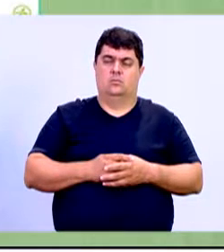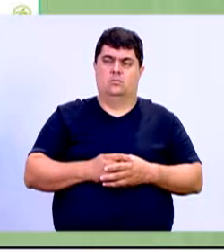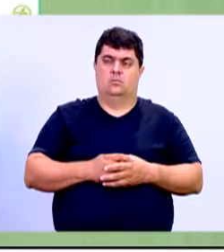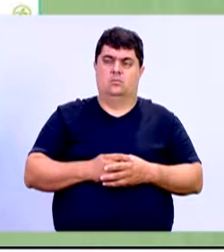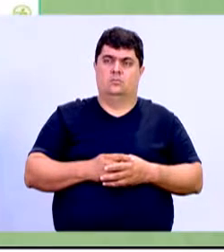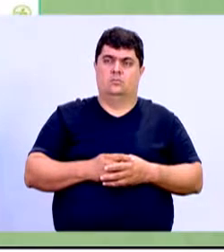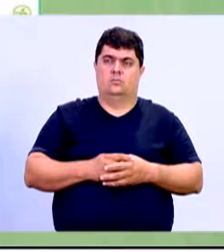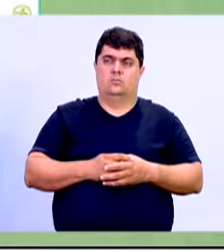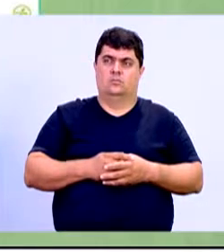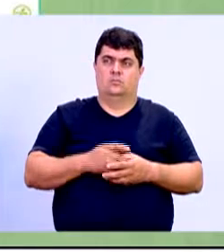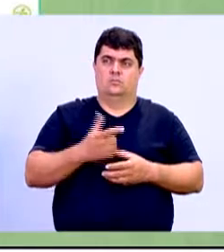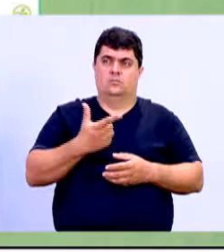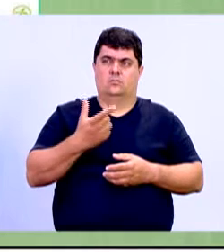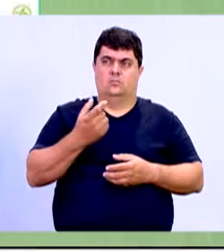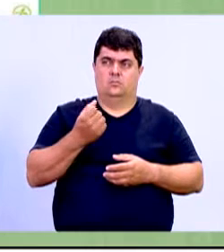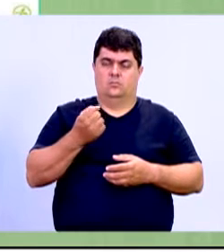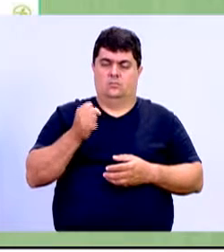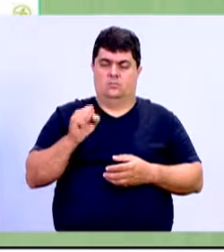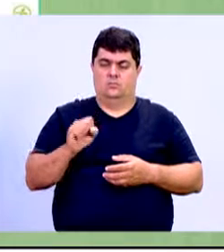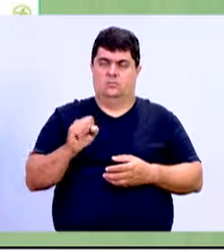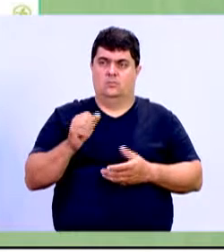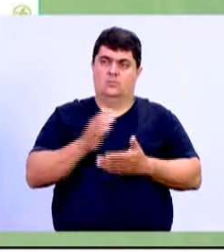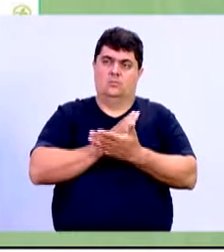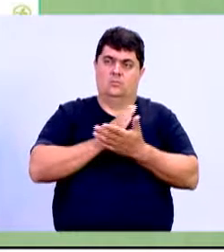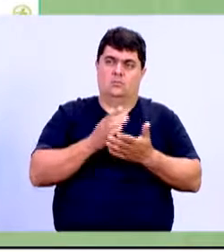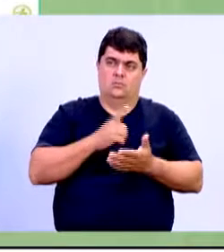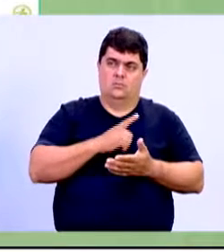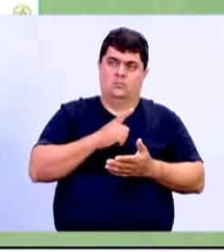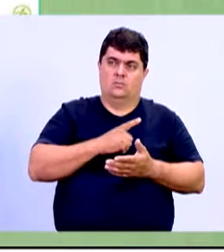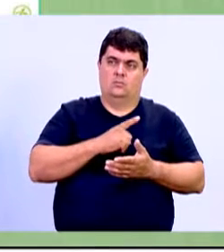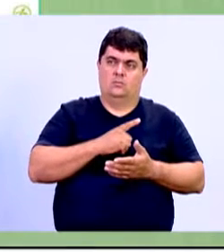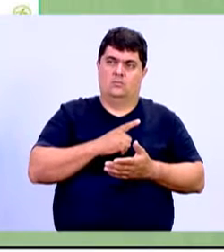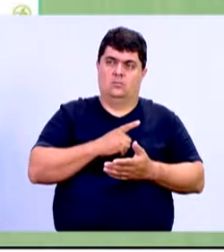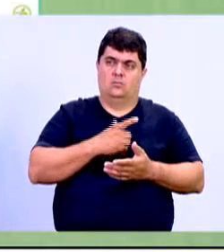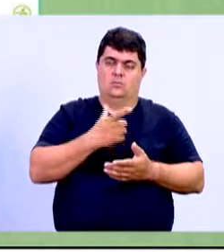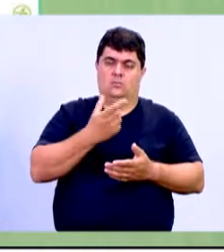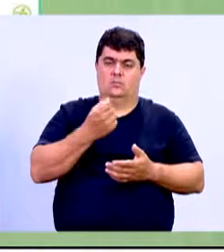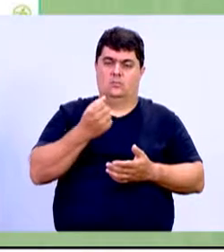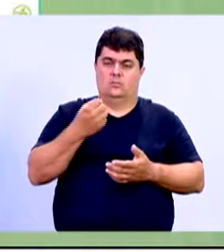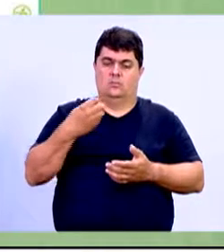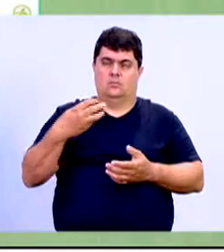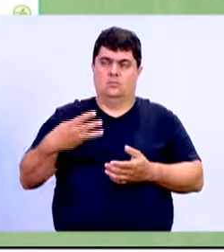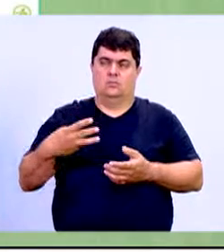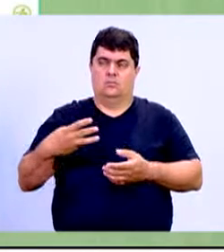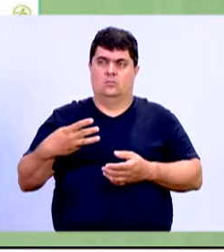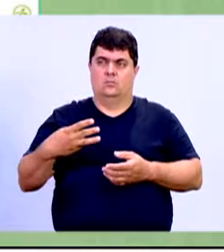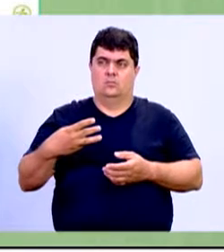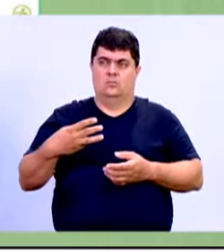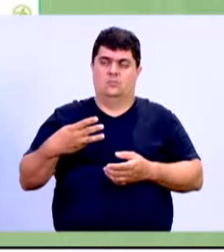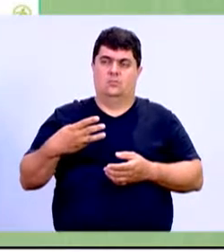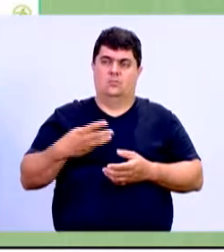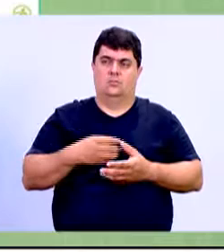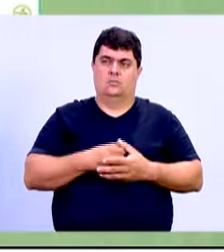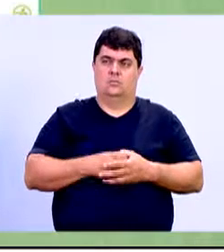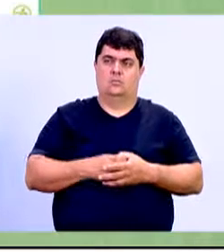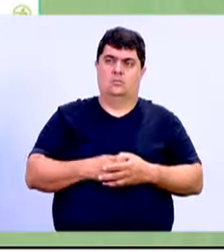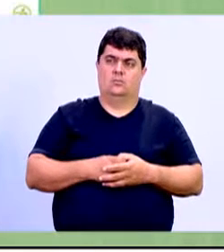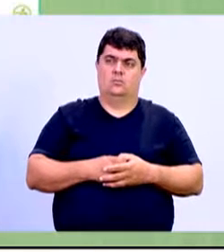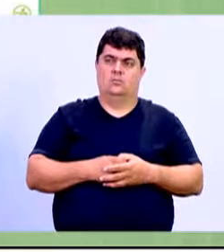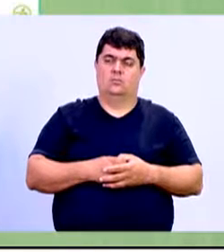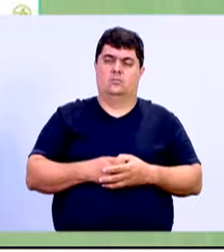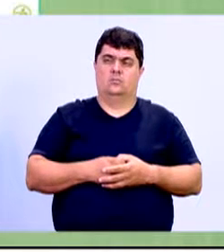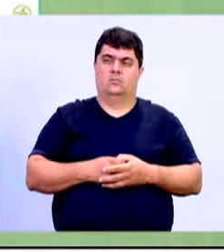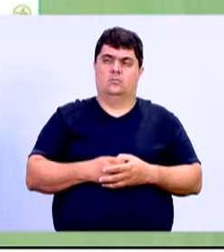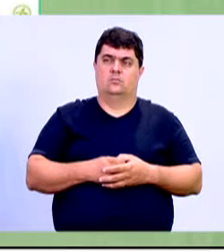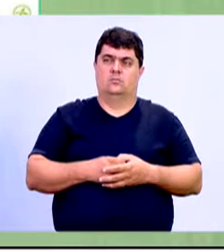na versão 2008 R2 e alguns aqui, dois aqui no Windows Server 2003